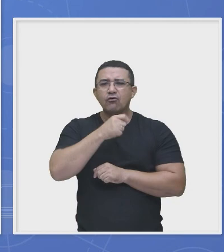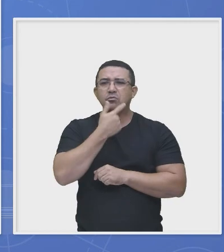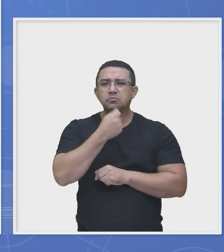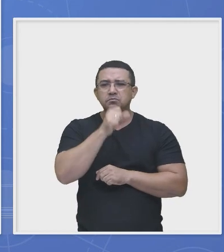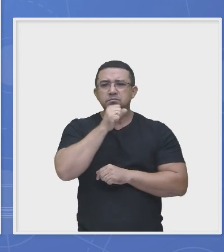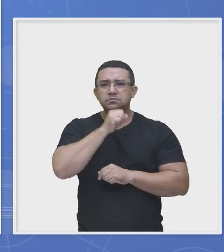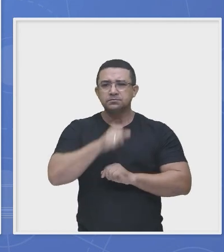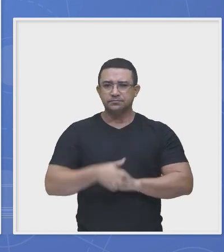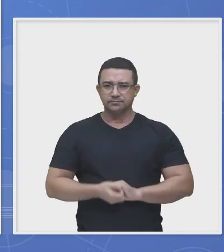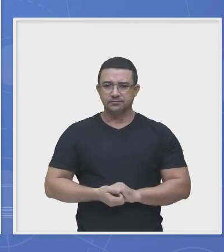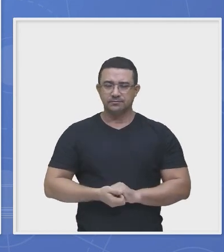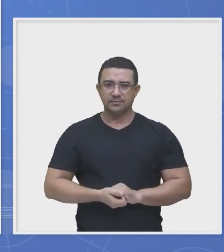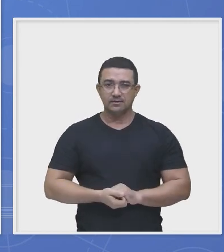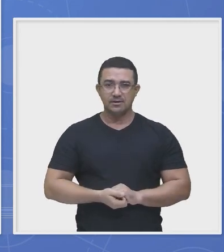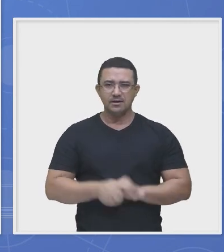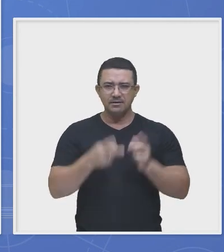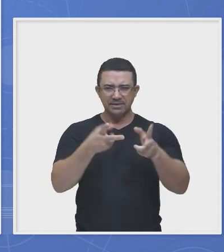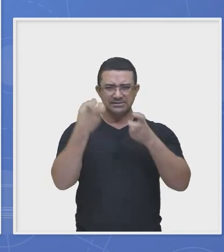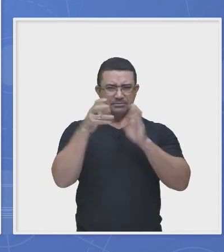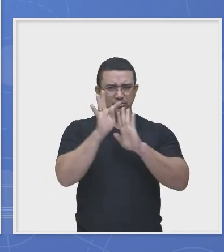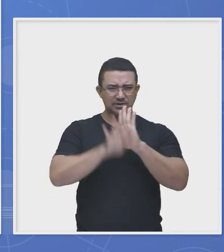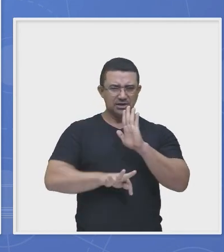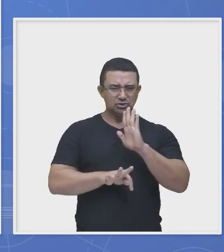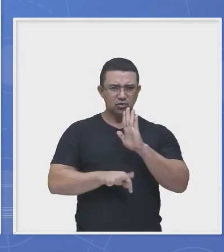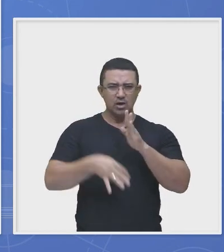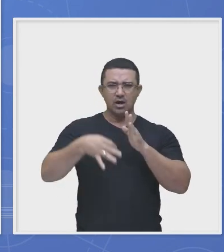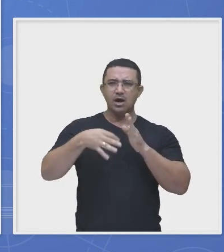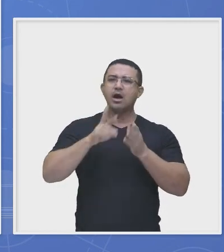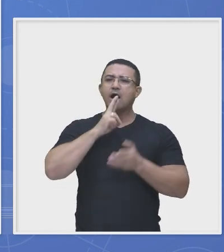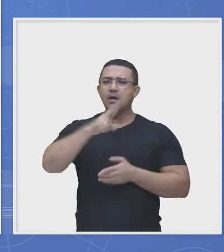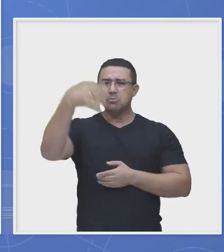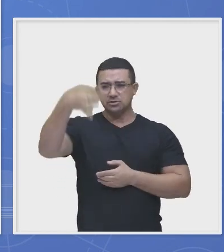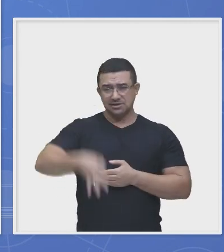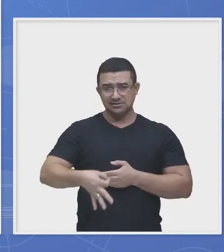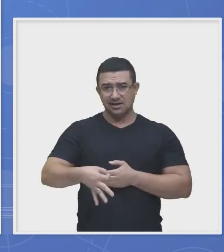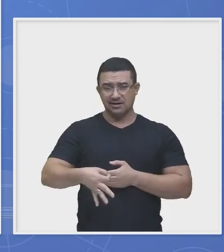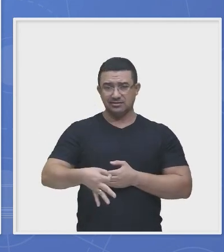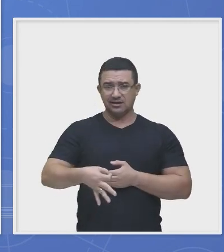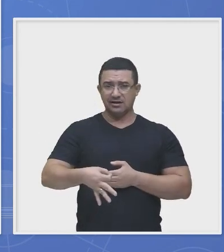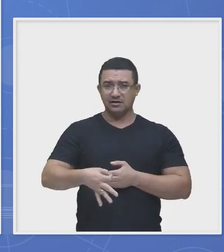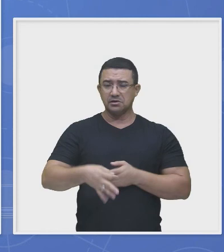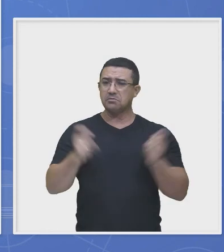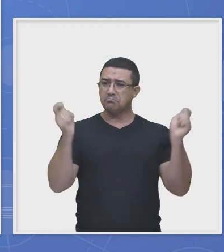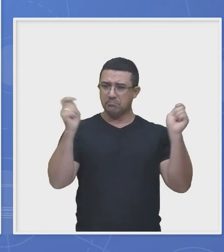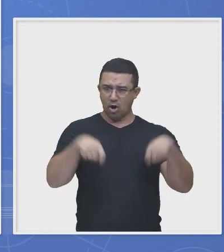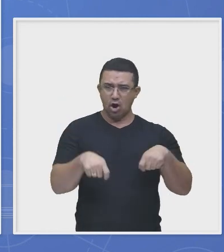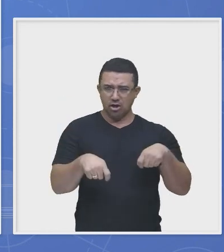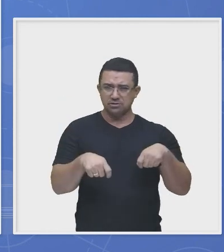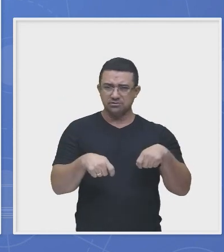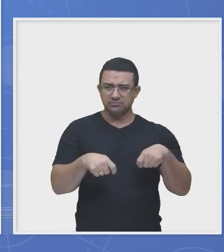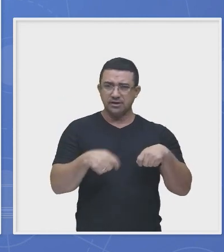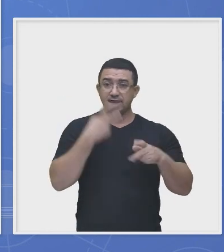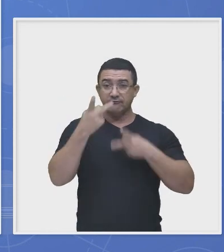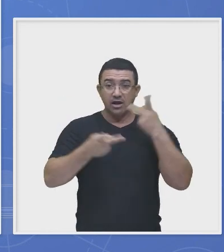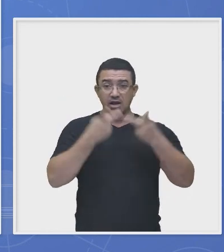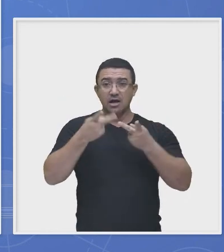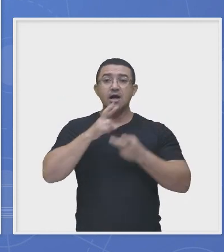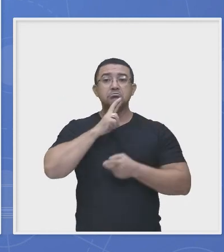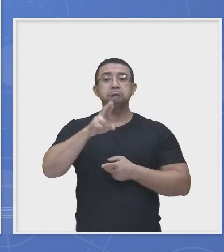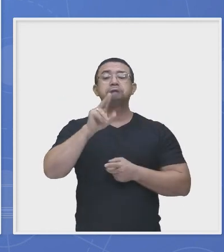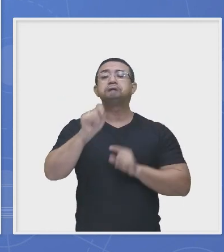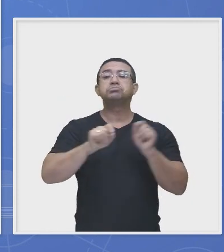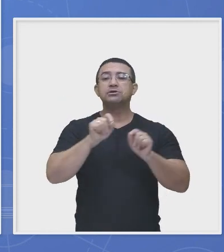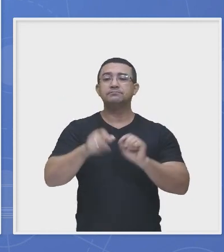texto, percebam que a resposta correta, o que se pode afirmar com base nele e